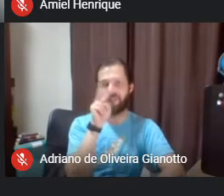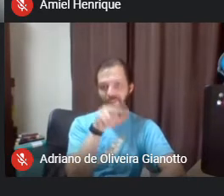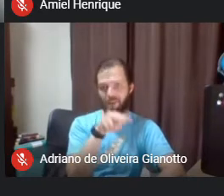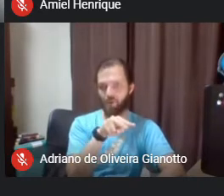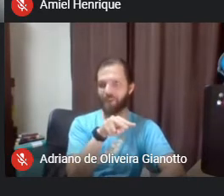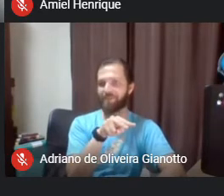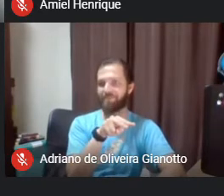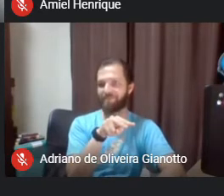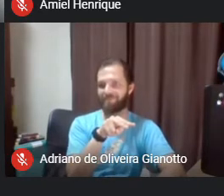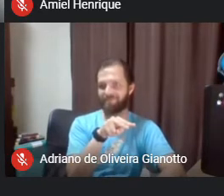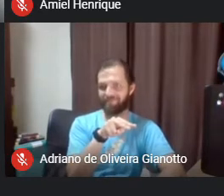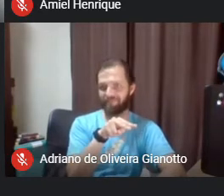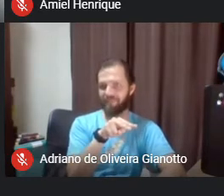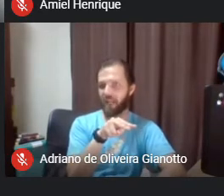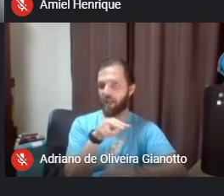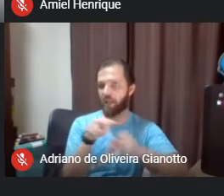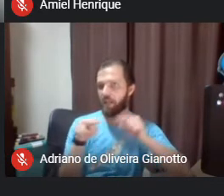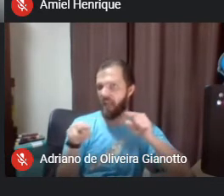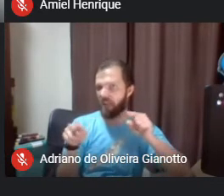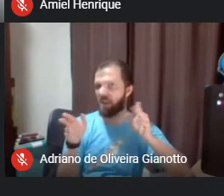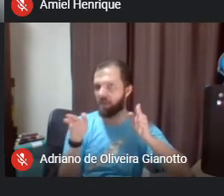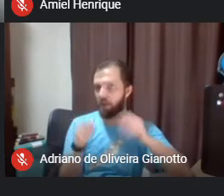Vocês viram?